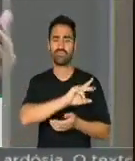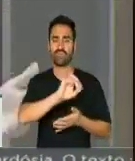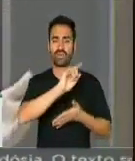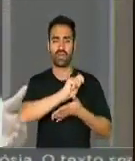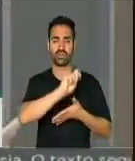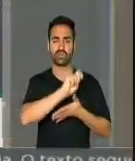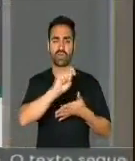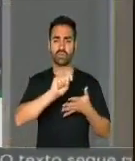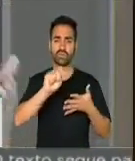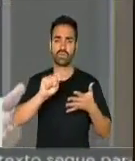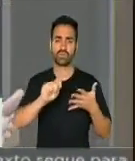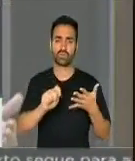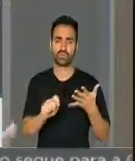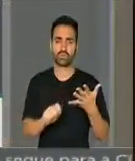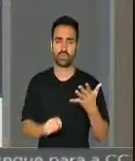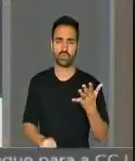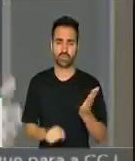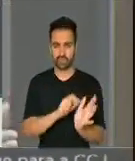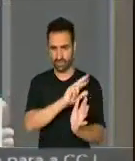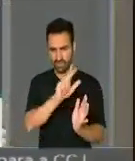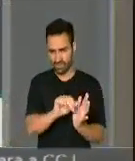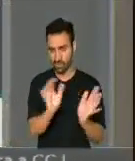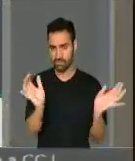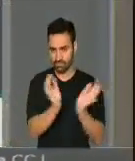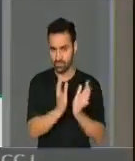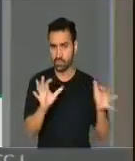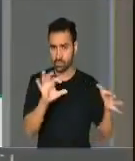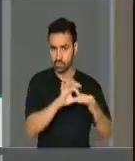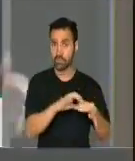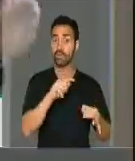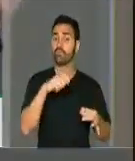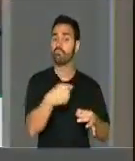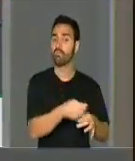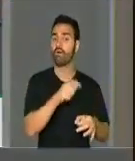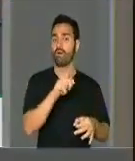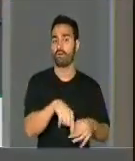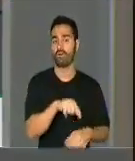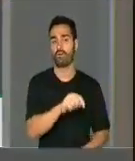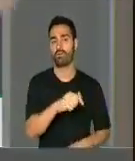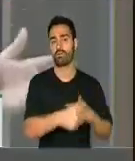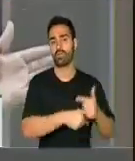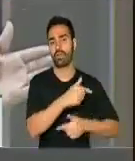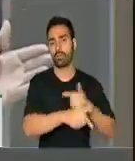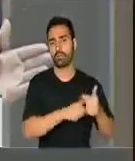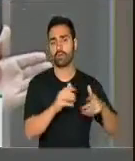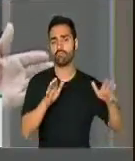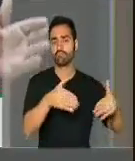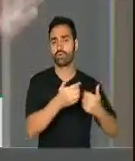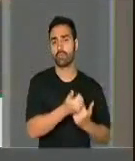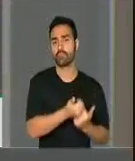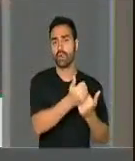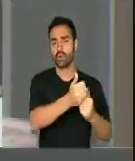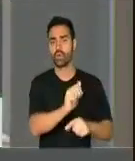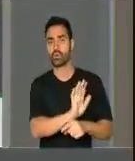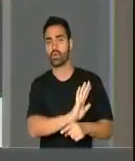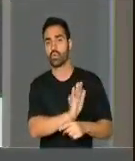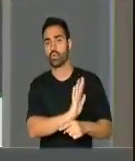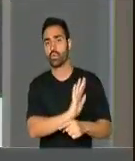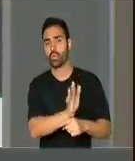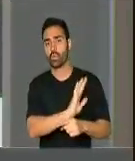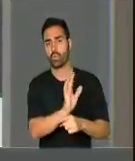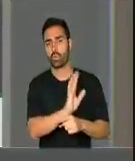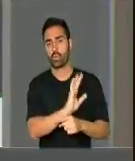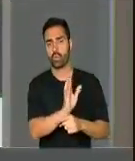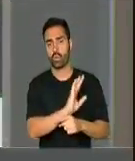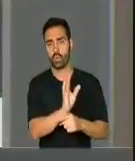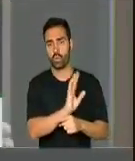a Brave, a Ciesp e a Cicave. São entidades que estão voltadas para essa importante demanda,